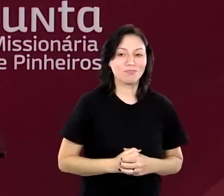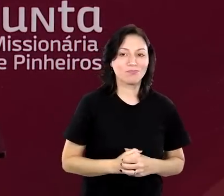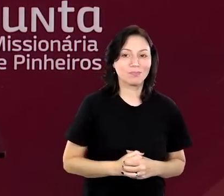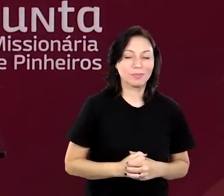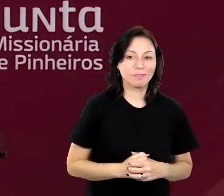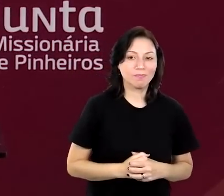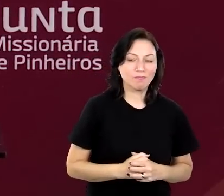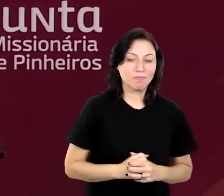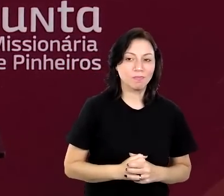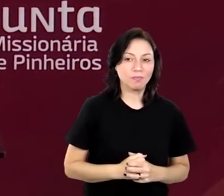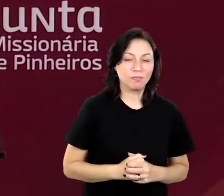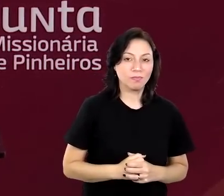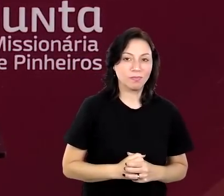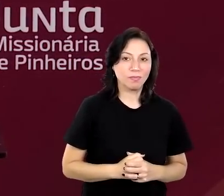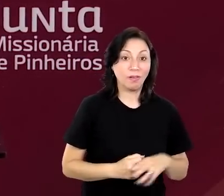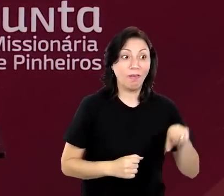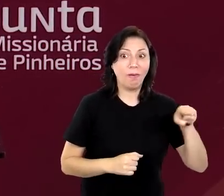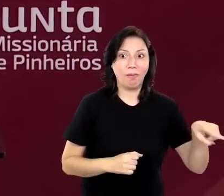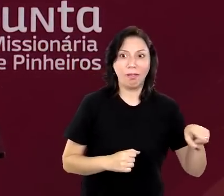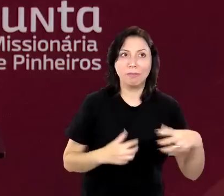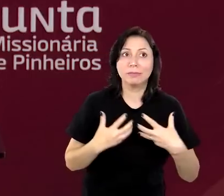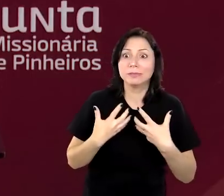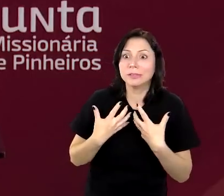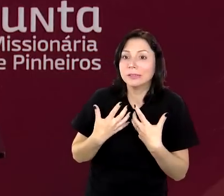ela entrou em pane.